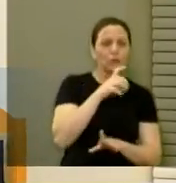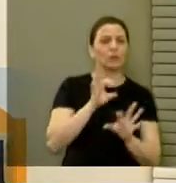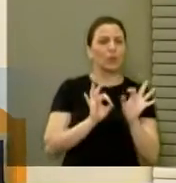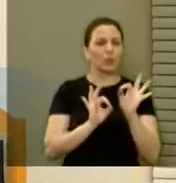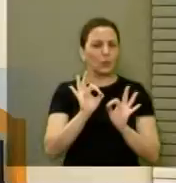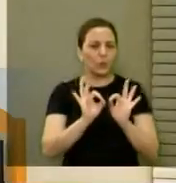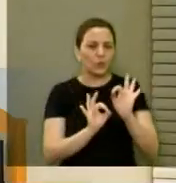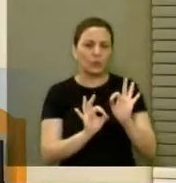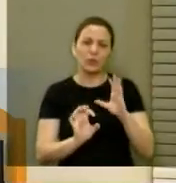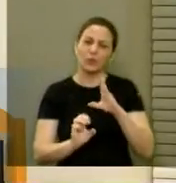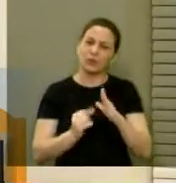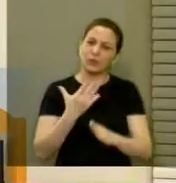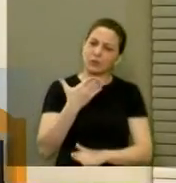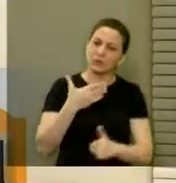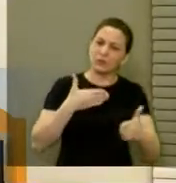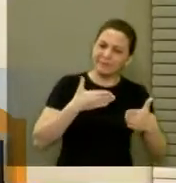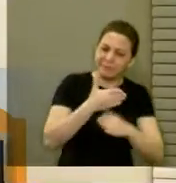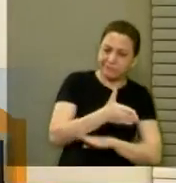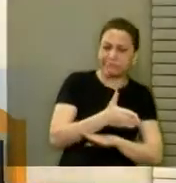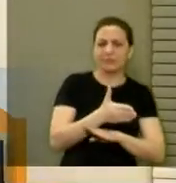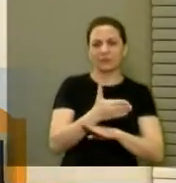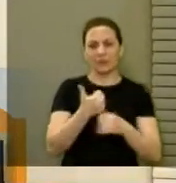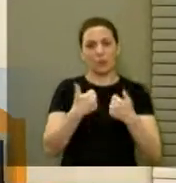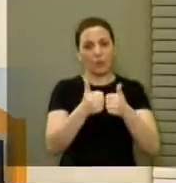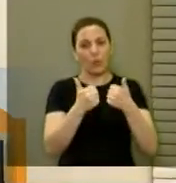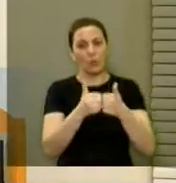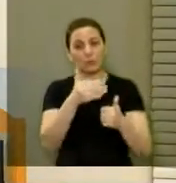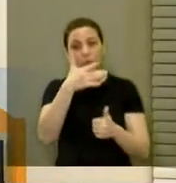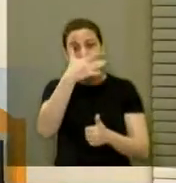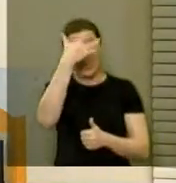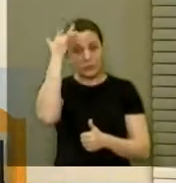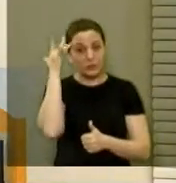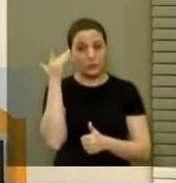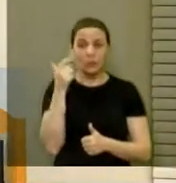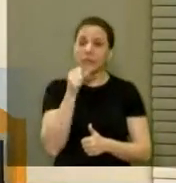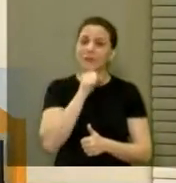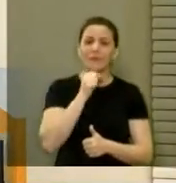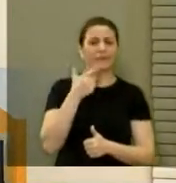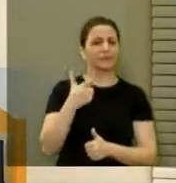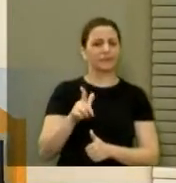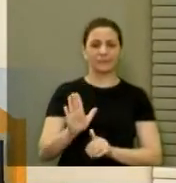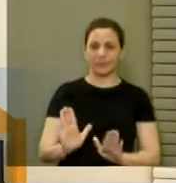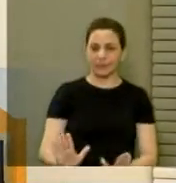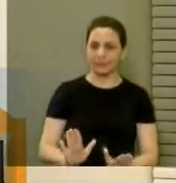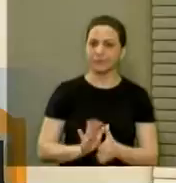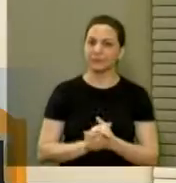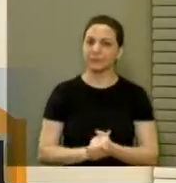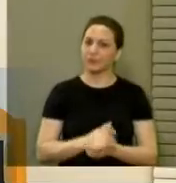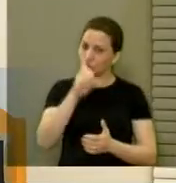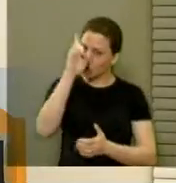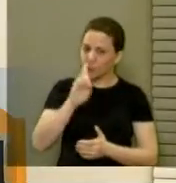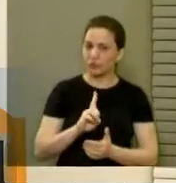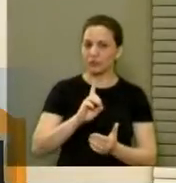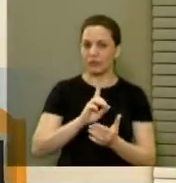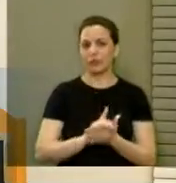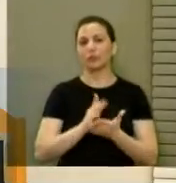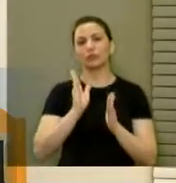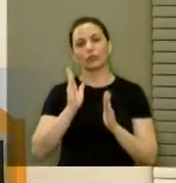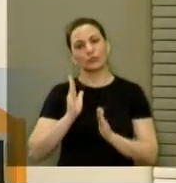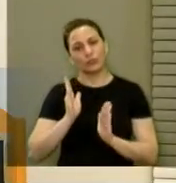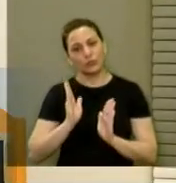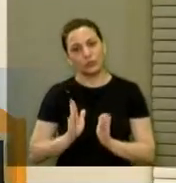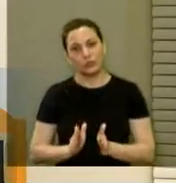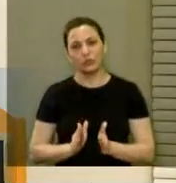acaba ocorrendo a invasão à empresa concessionária para ti já vem atuando dessa forma